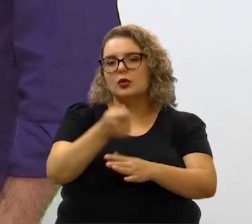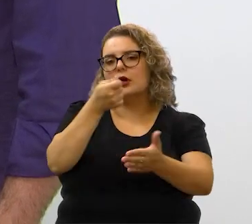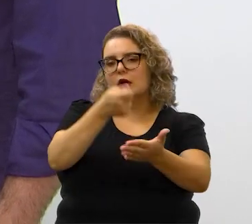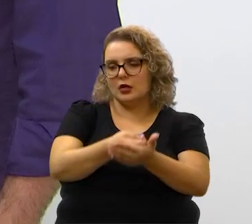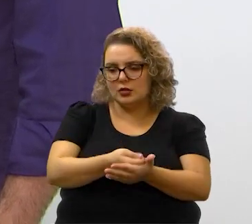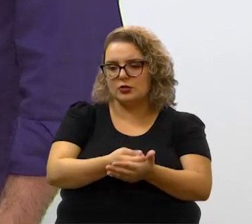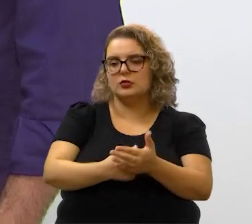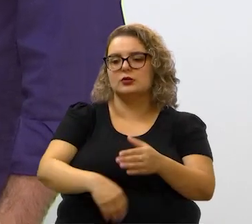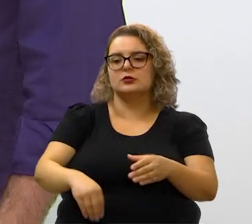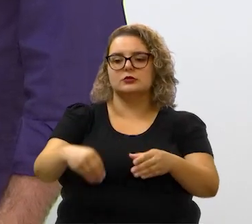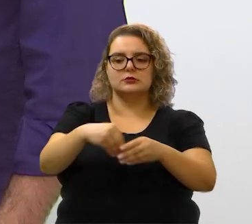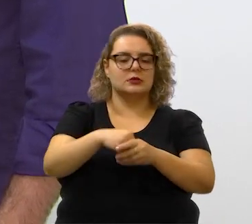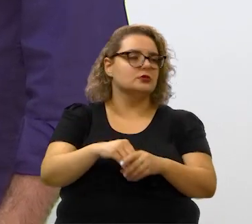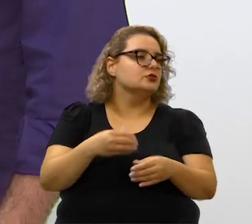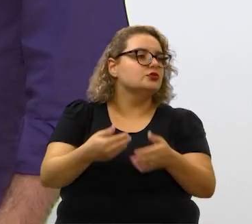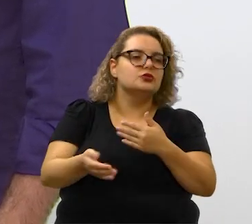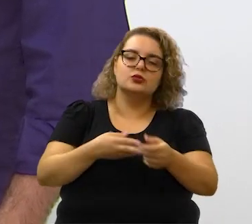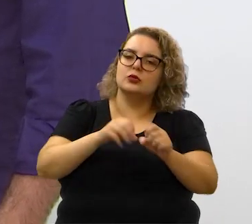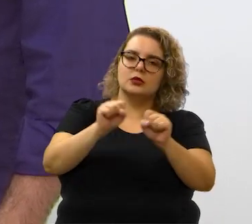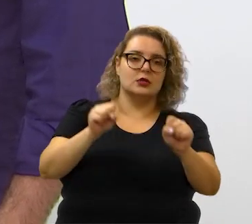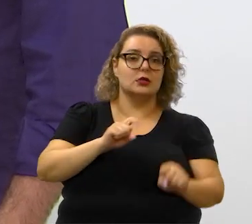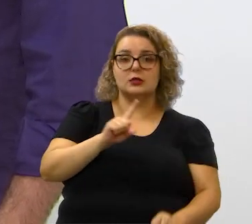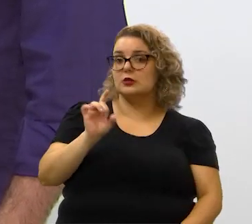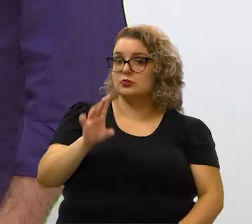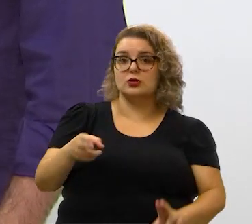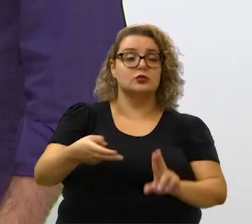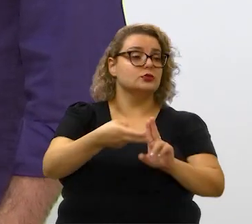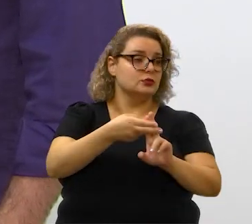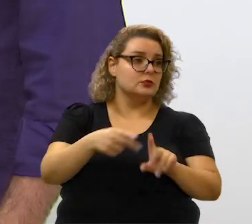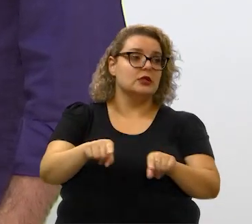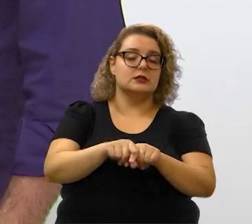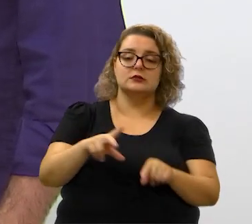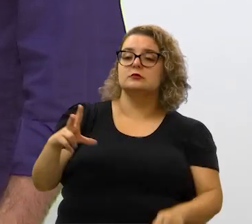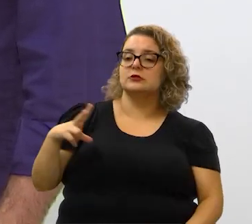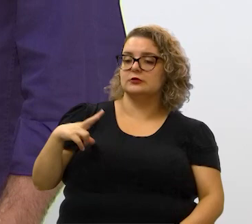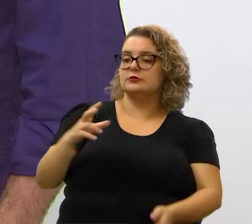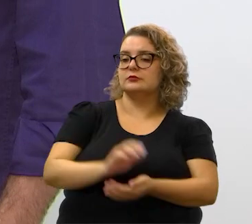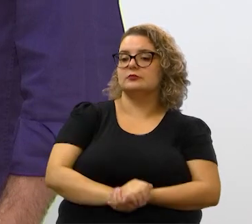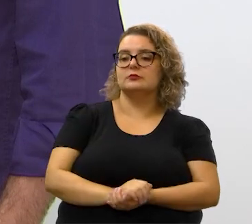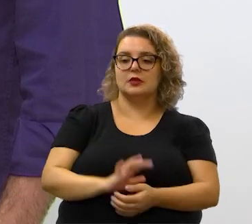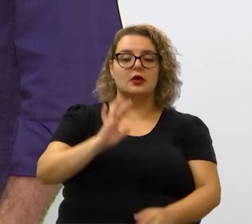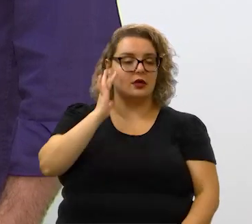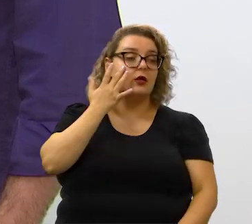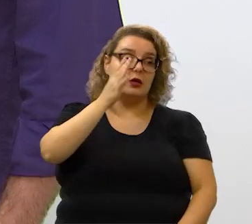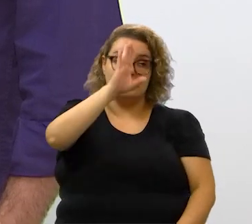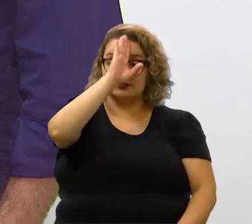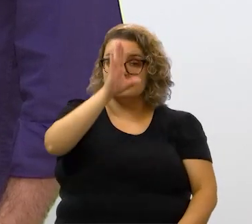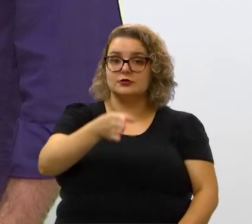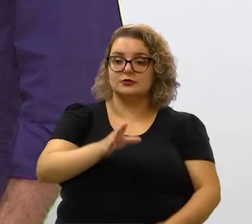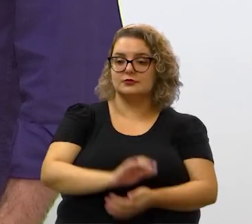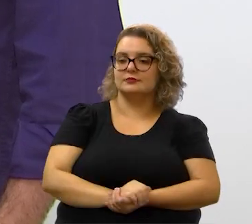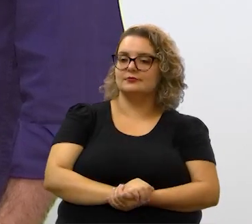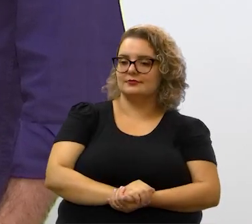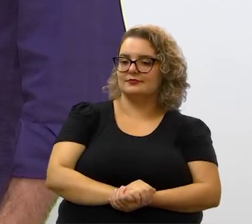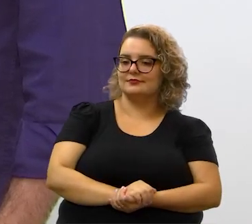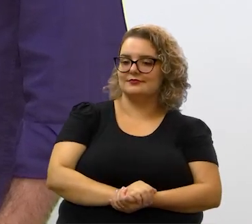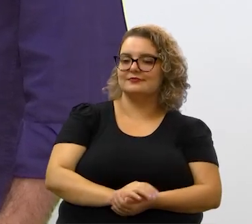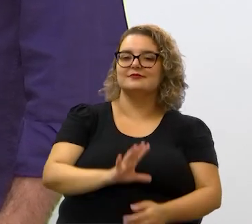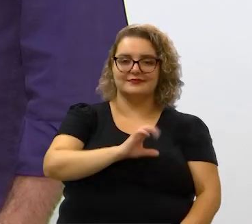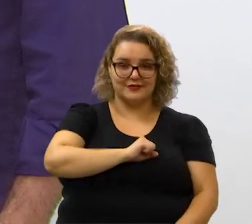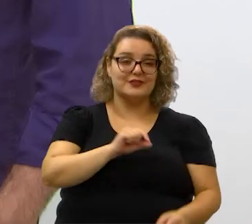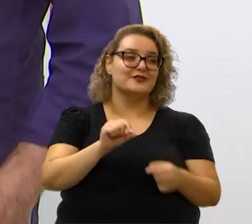acesso garantido dentro de qualquer sistema, não só no SUS, mas também no privado. Eu acho que esse é o principal,